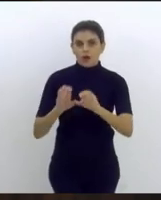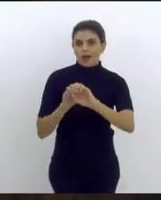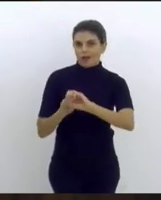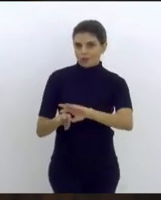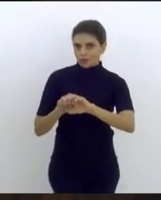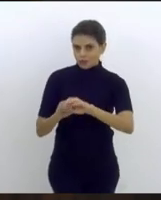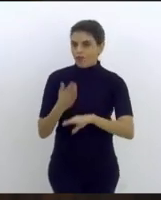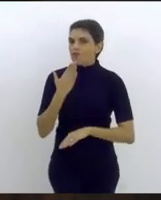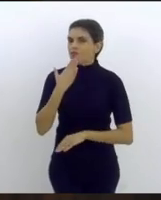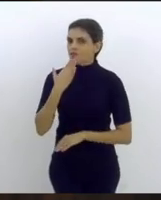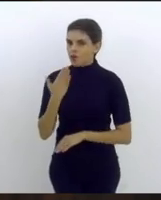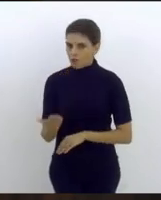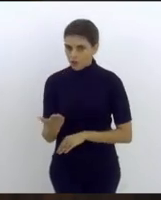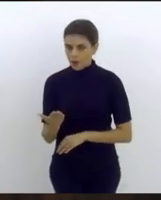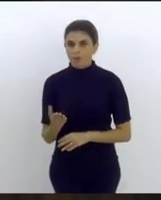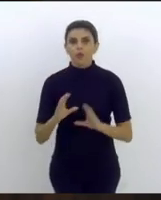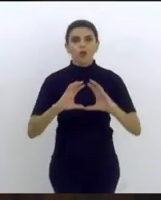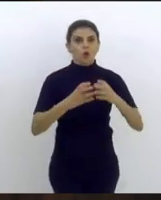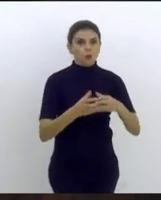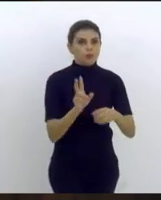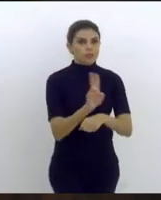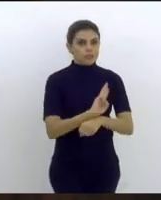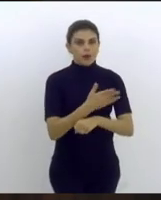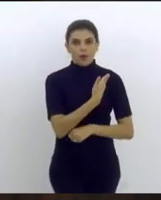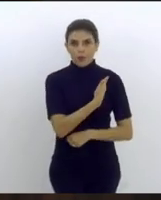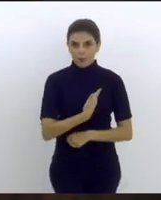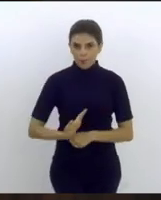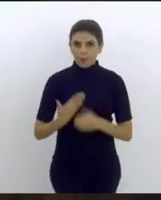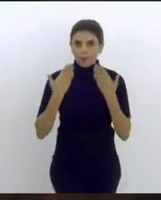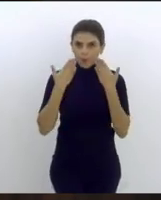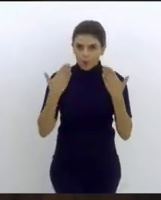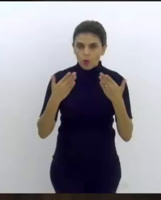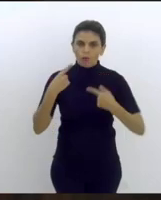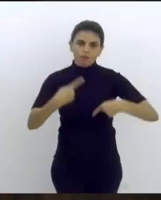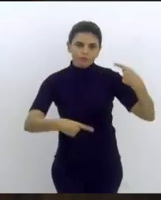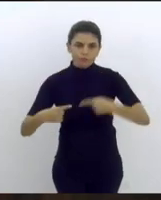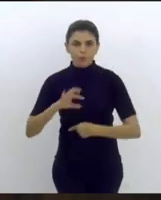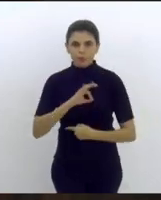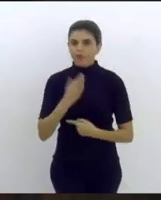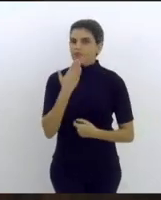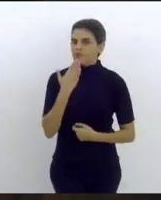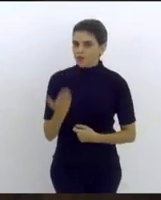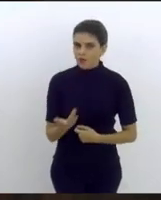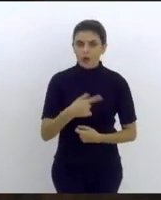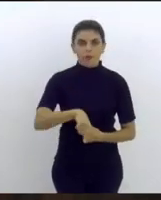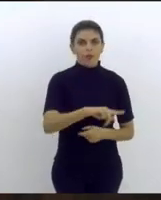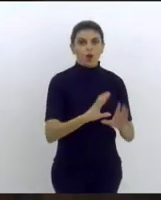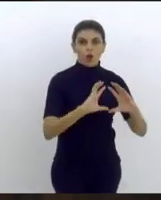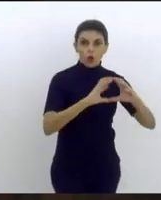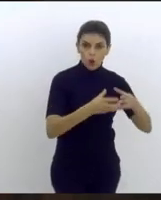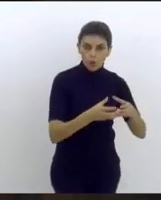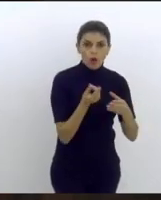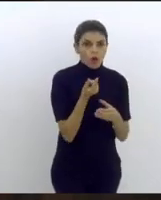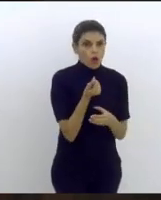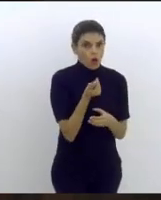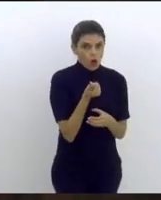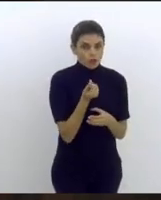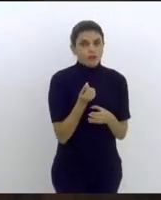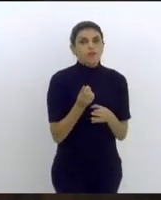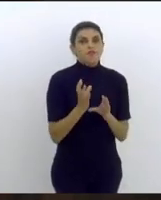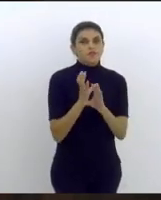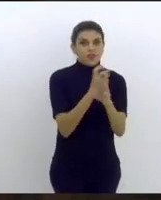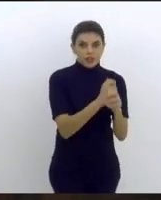educação favorável de segurança pública e assuntos de polícia favorável e de orçamento